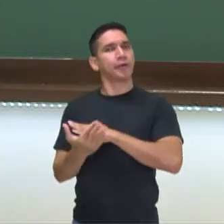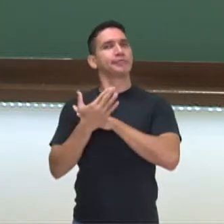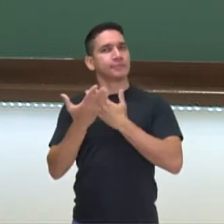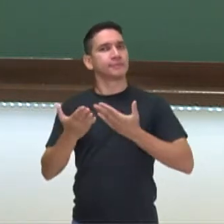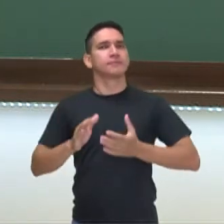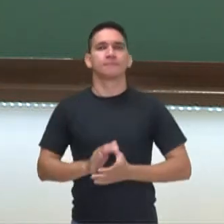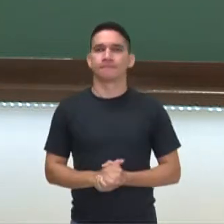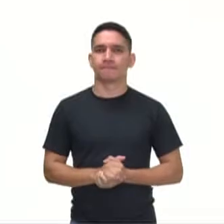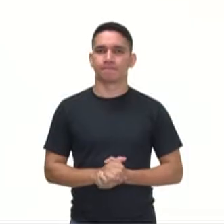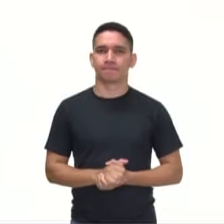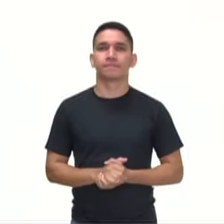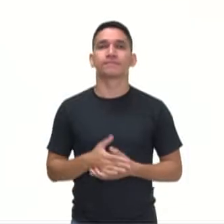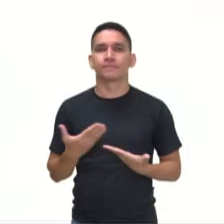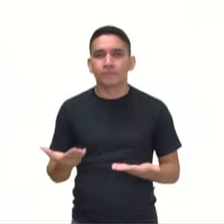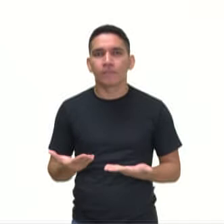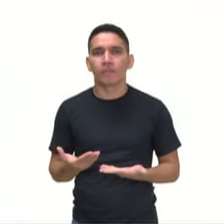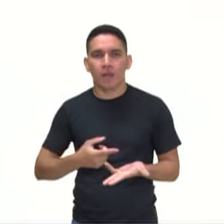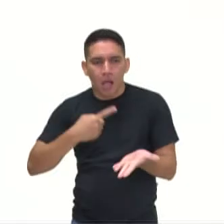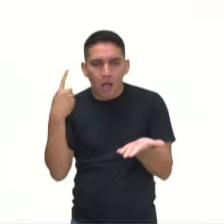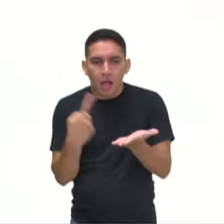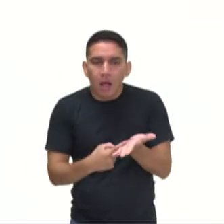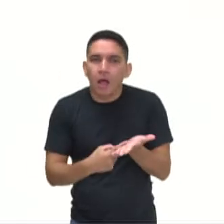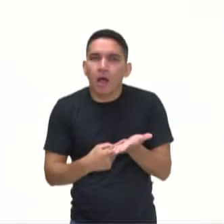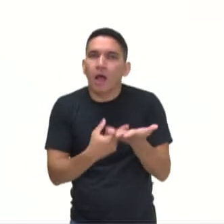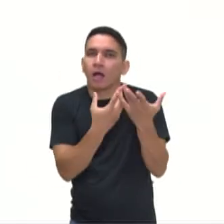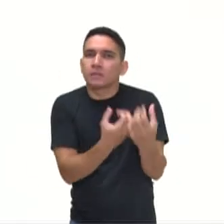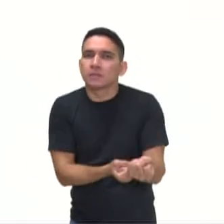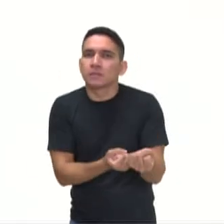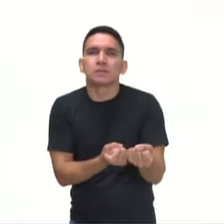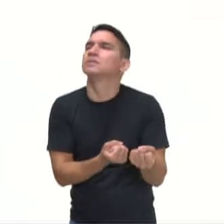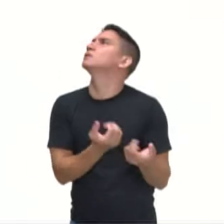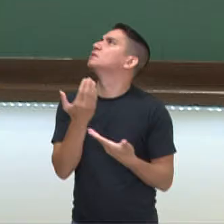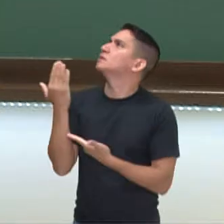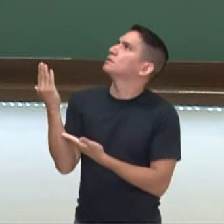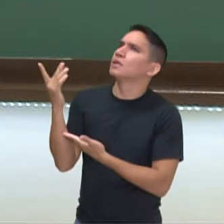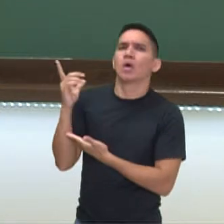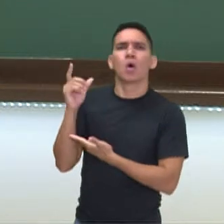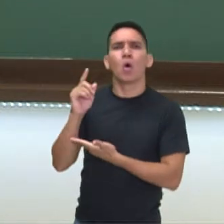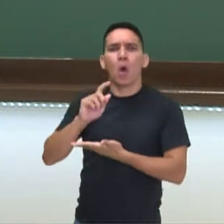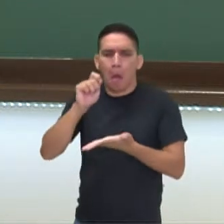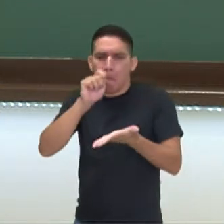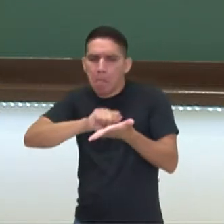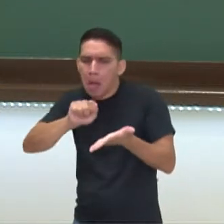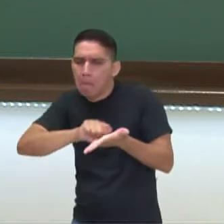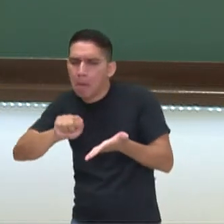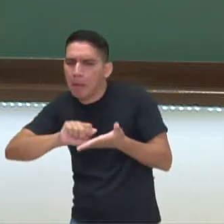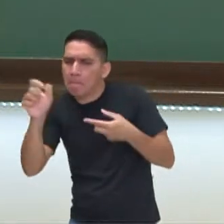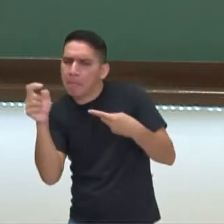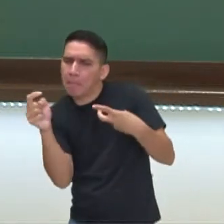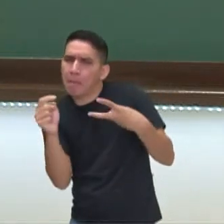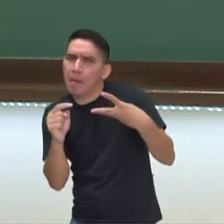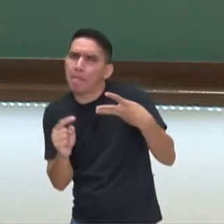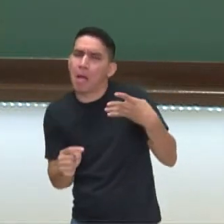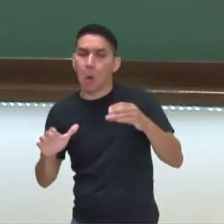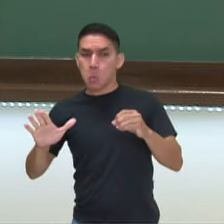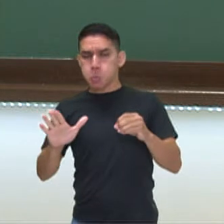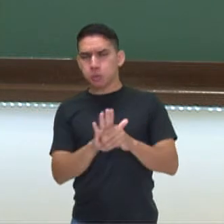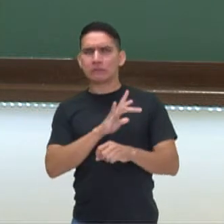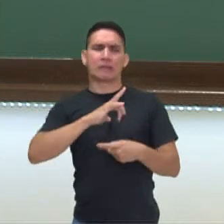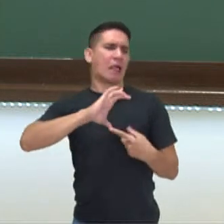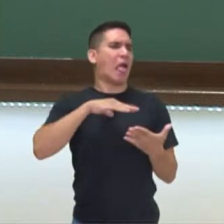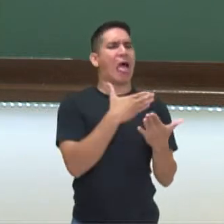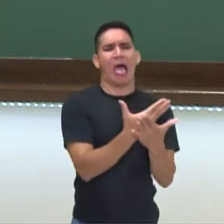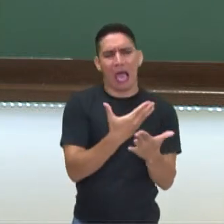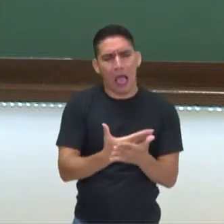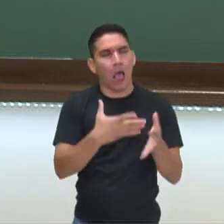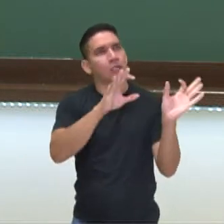né? Então aqui, ó, compromisso. Né? A gente tem aí uma agenda cheia de compromissos, né? As aulas que a gente